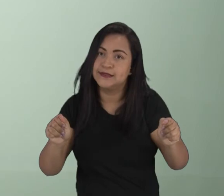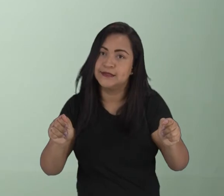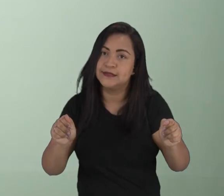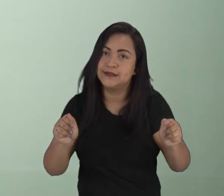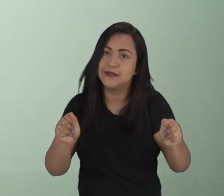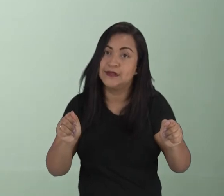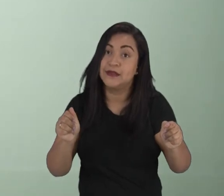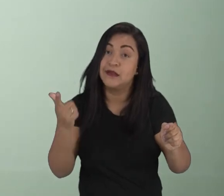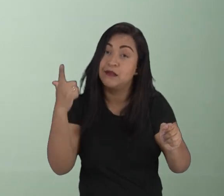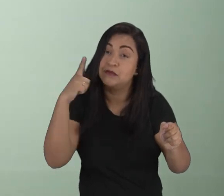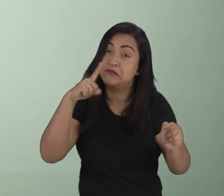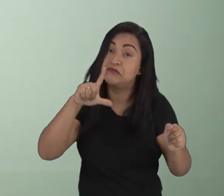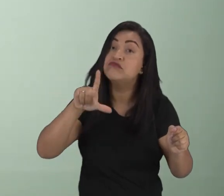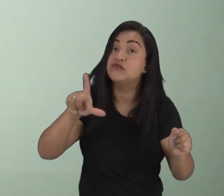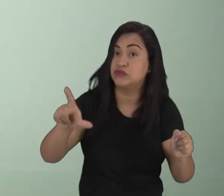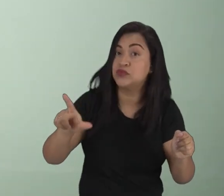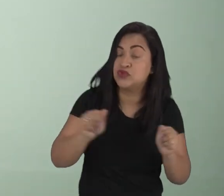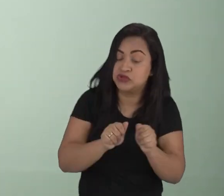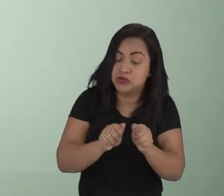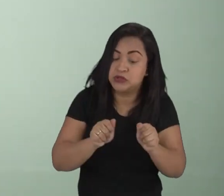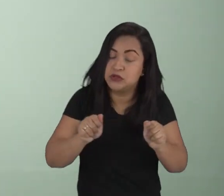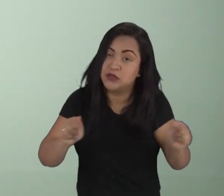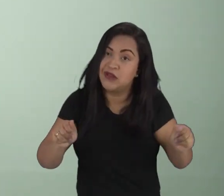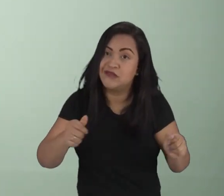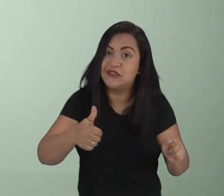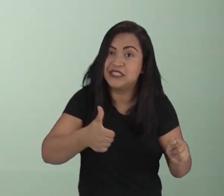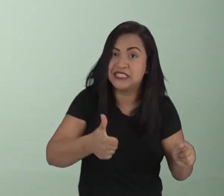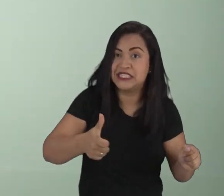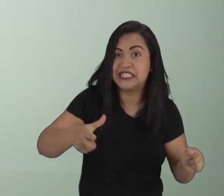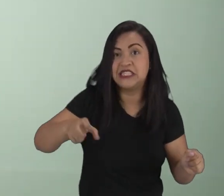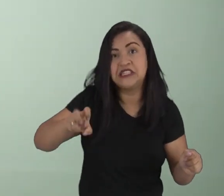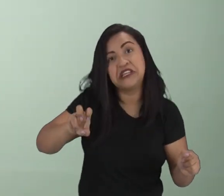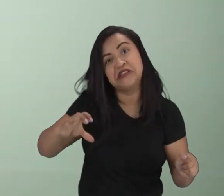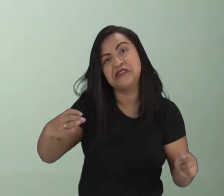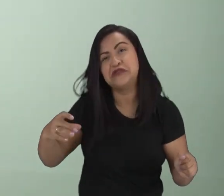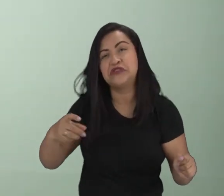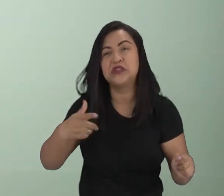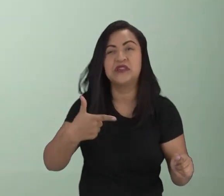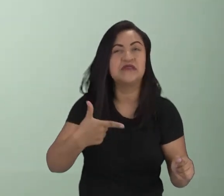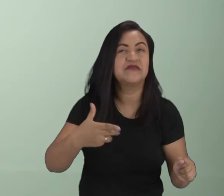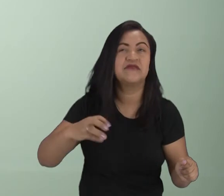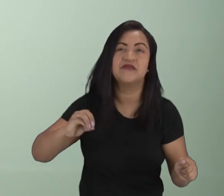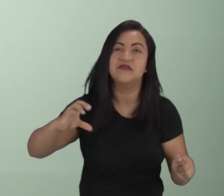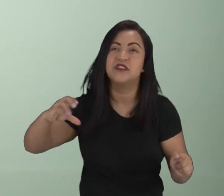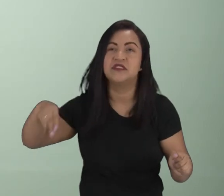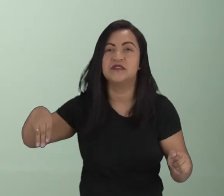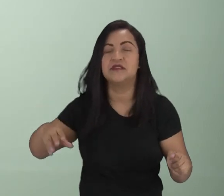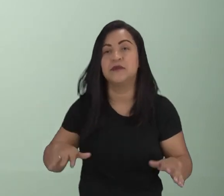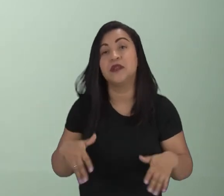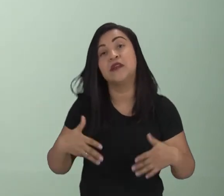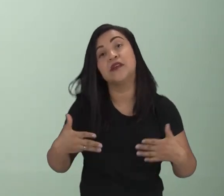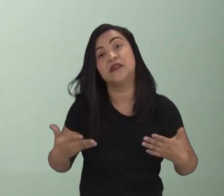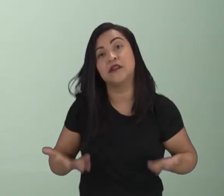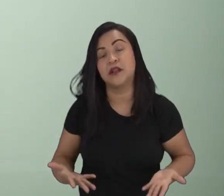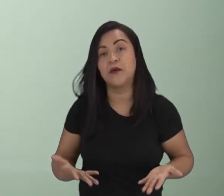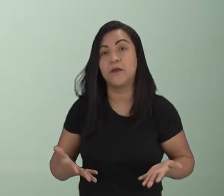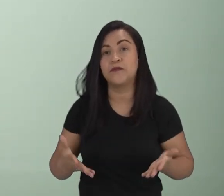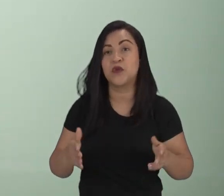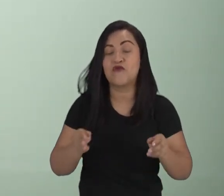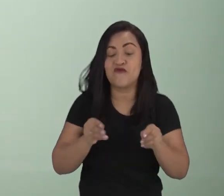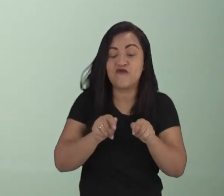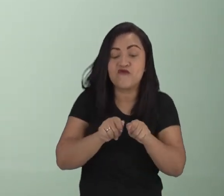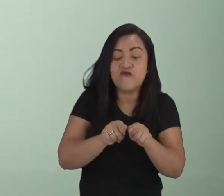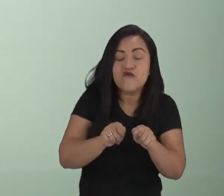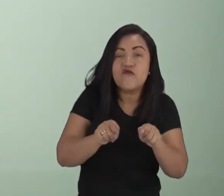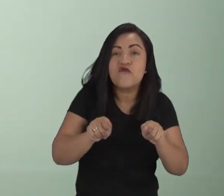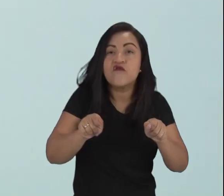ela pode chegar a 15 centímetros, 20 centímetros e assim vai sucessivamente. Então, o valor que ela